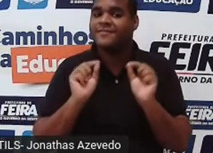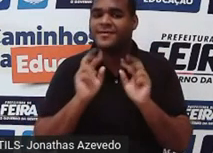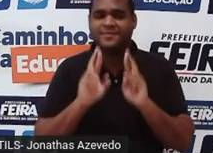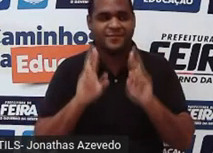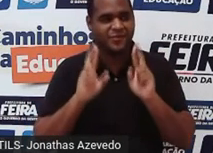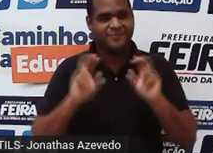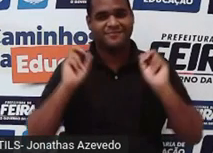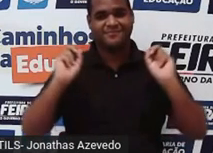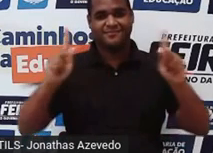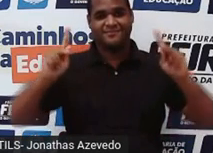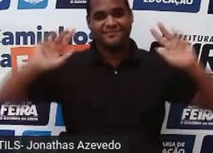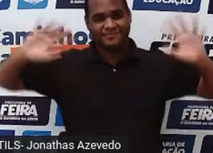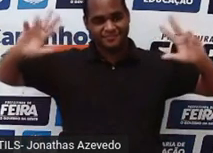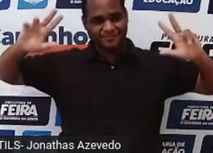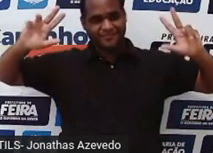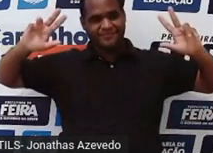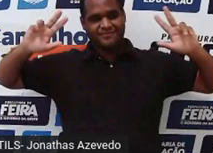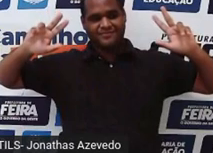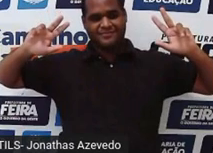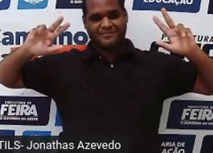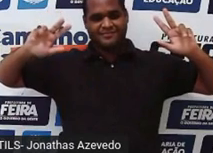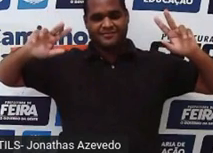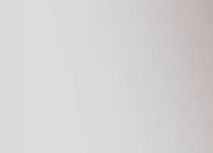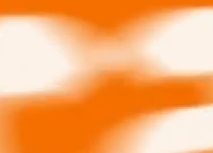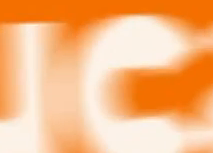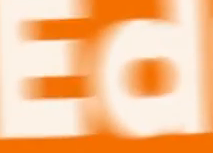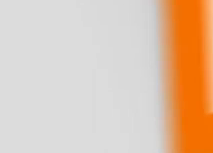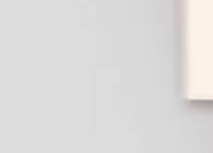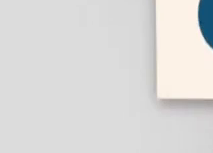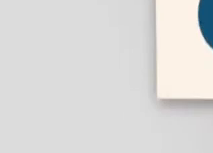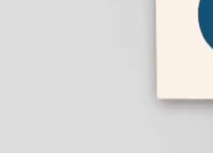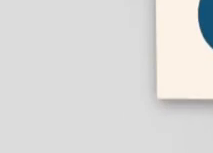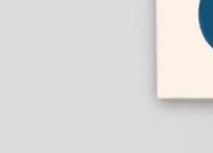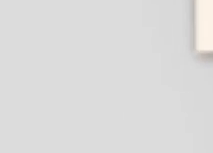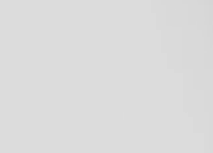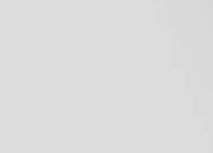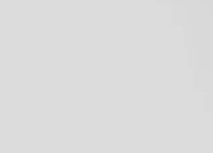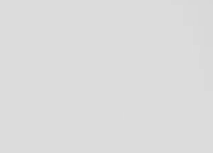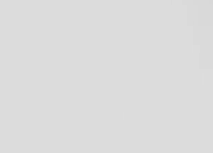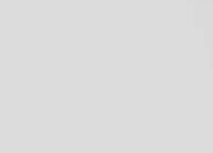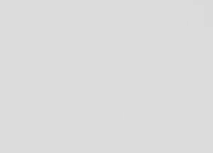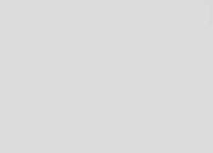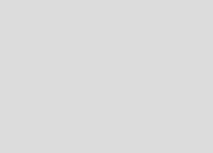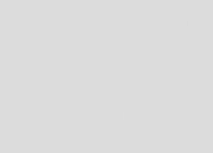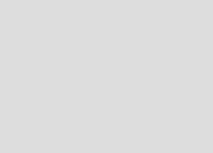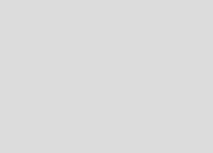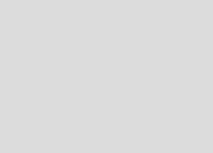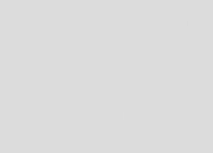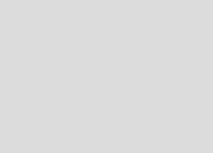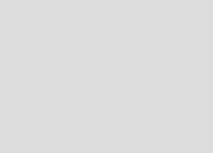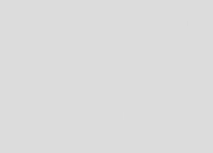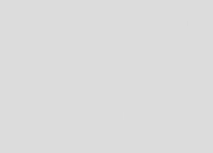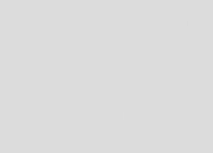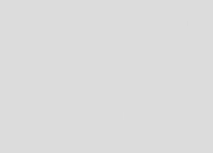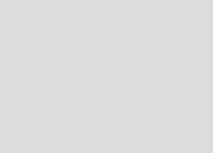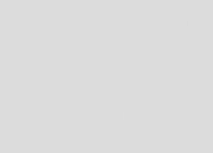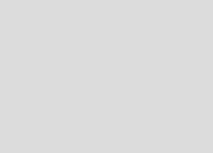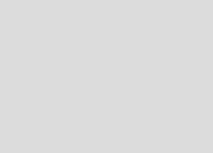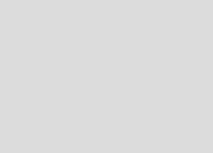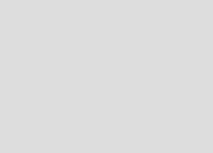solução até mais tchau tchau tchau tchau tchau